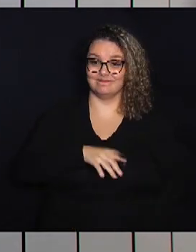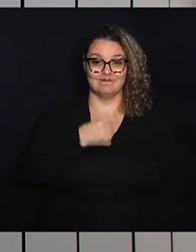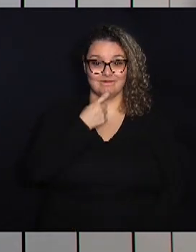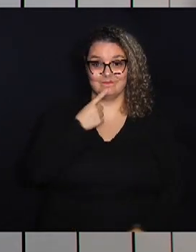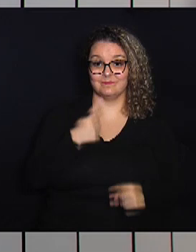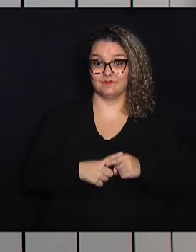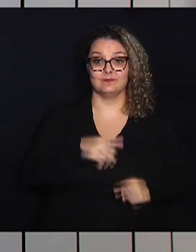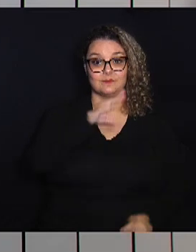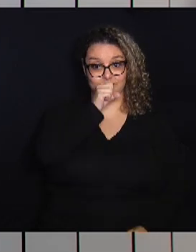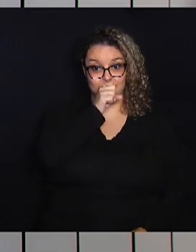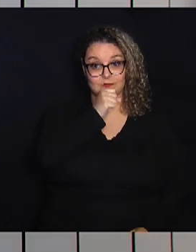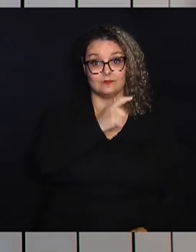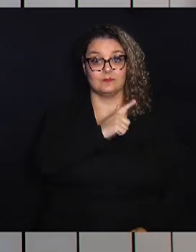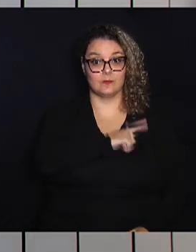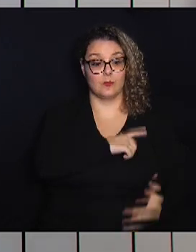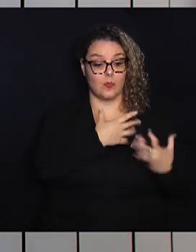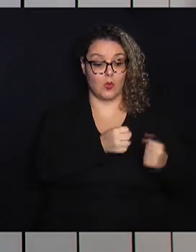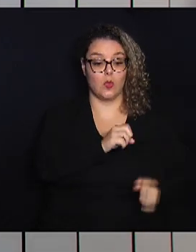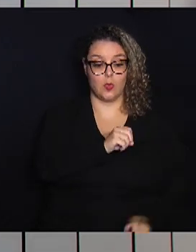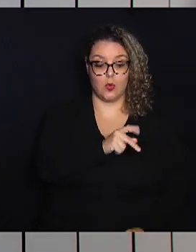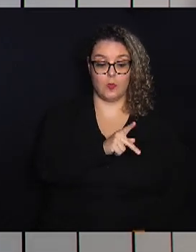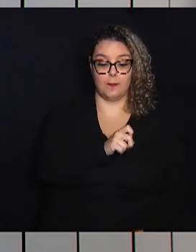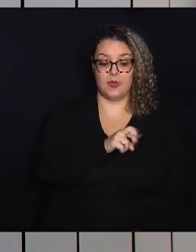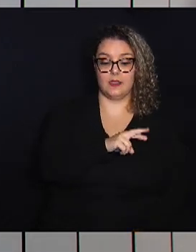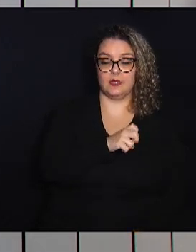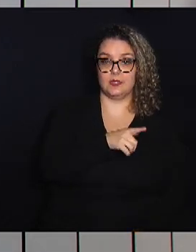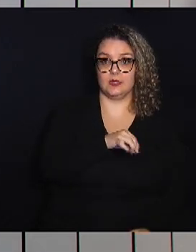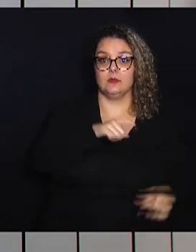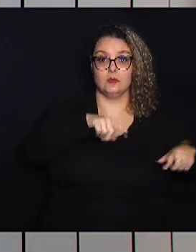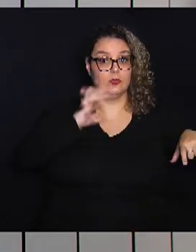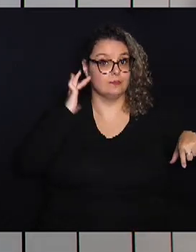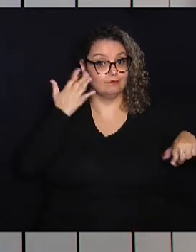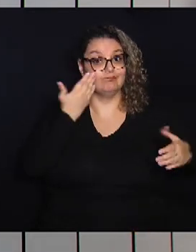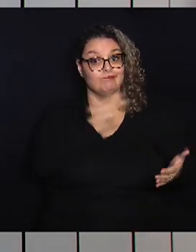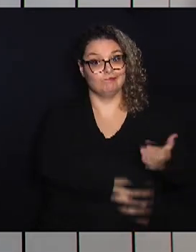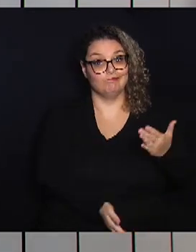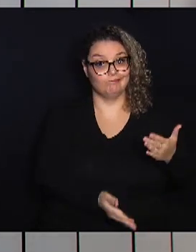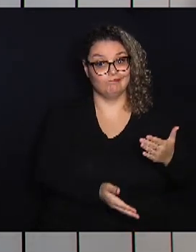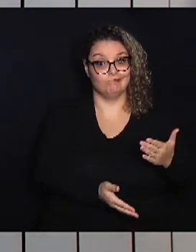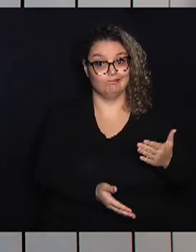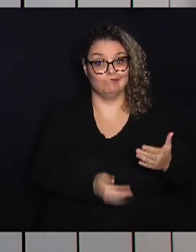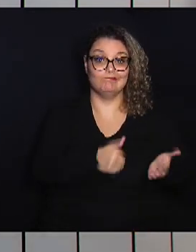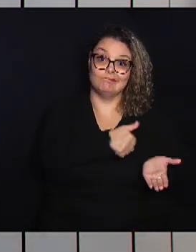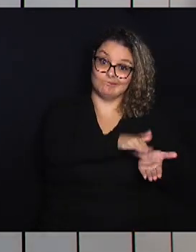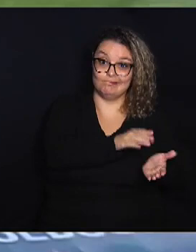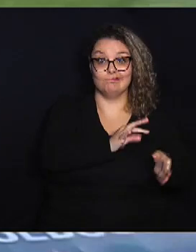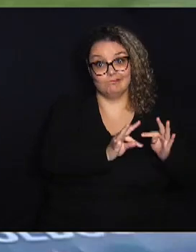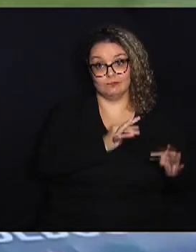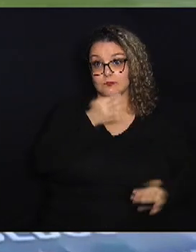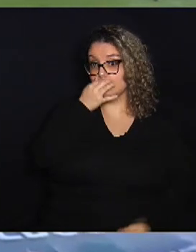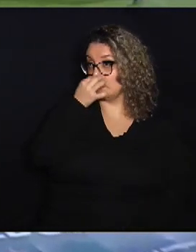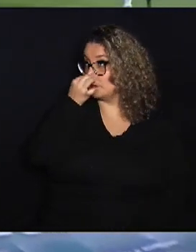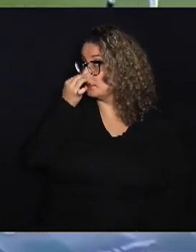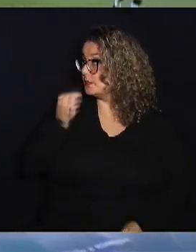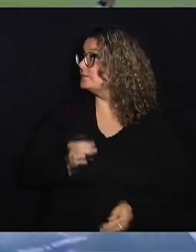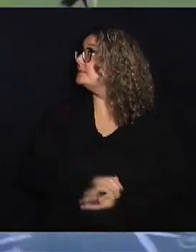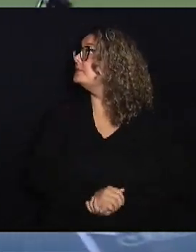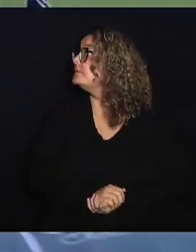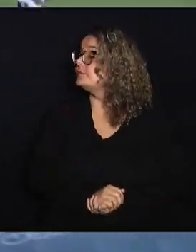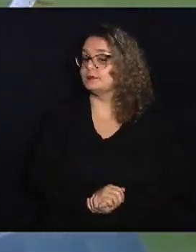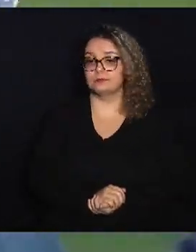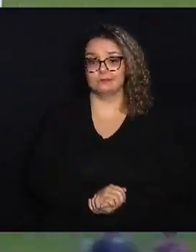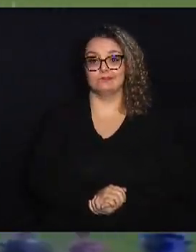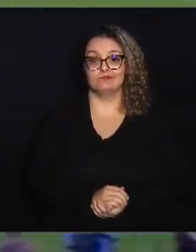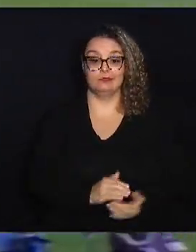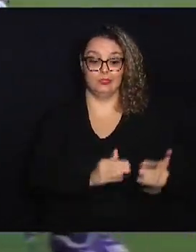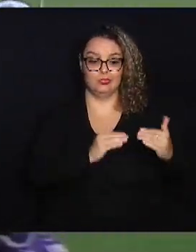sábado o Guarani recebeu o Operário no Brinco de Ouro, foi derrotado e demitiu o treinador. Afundado na